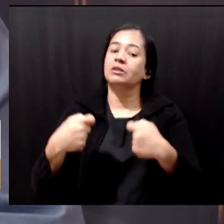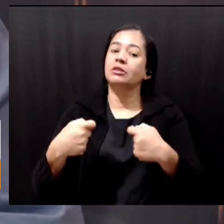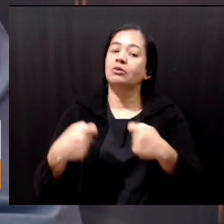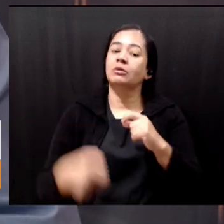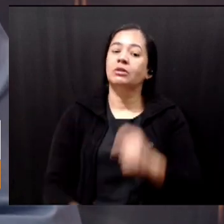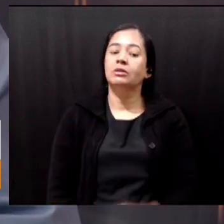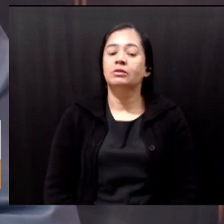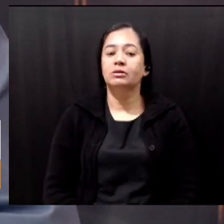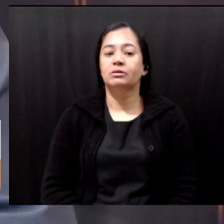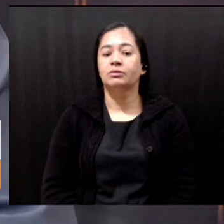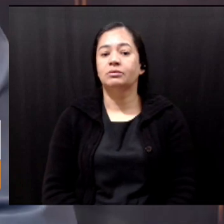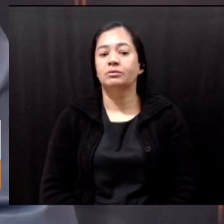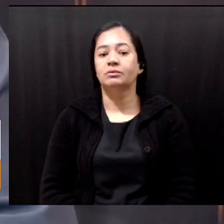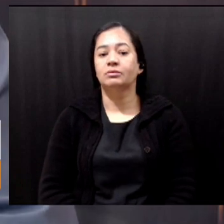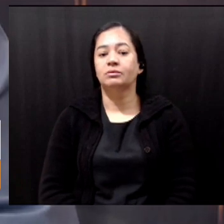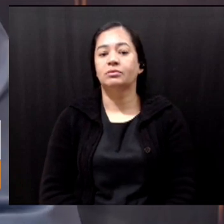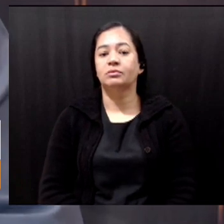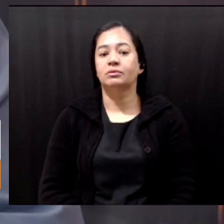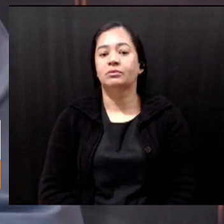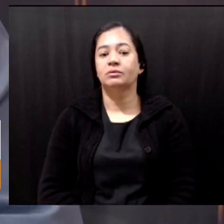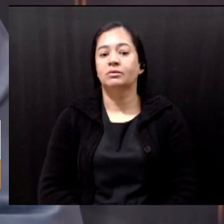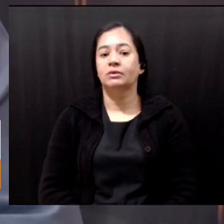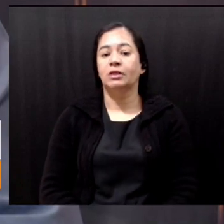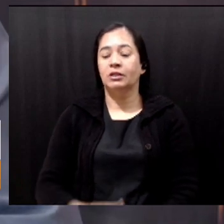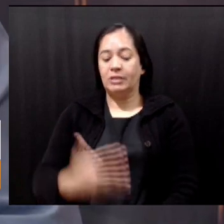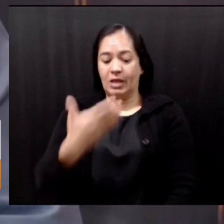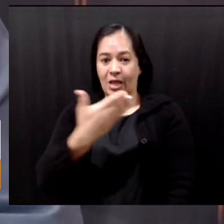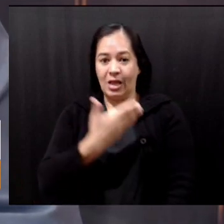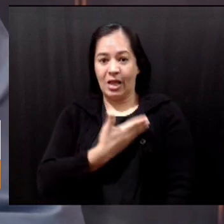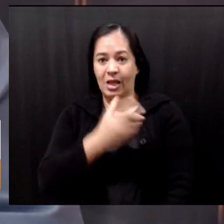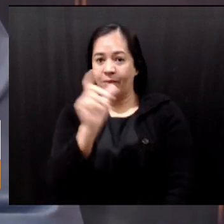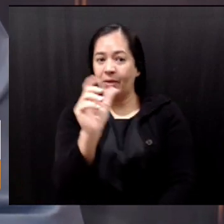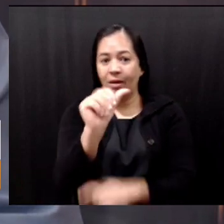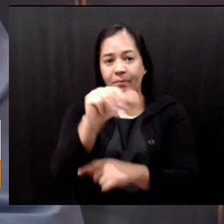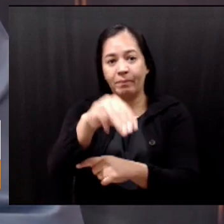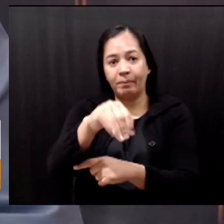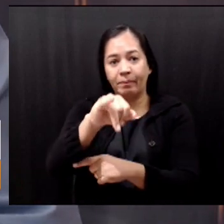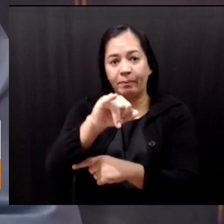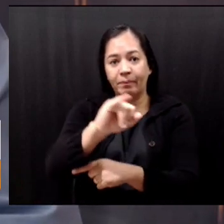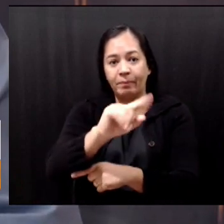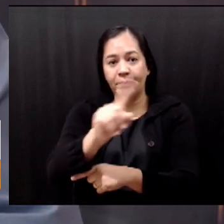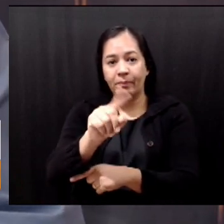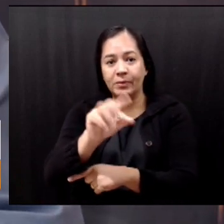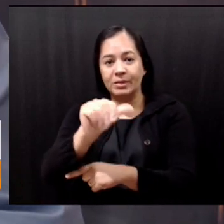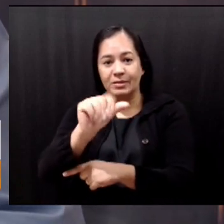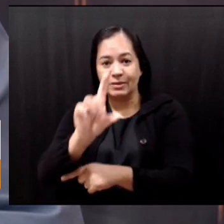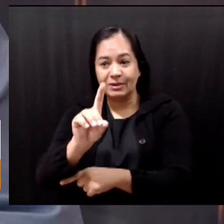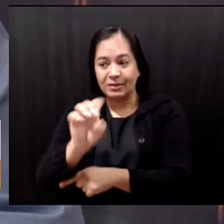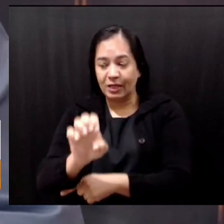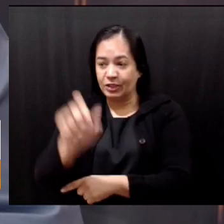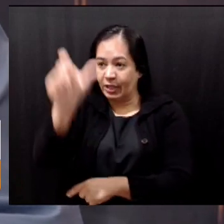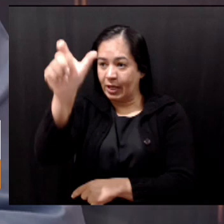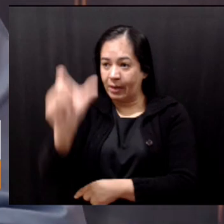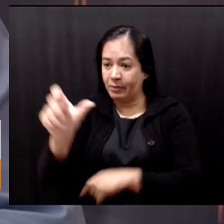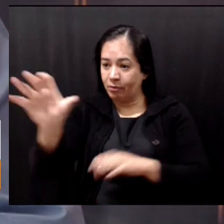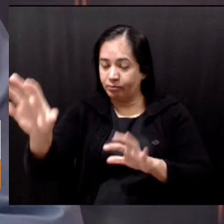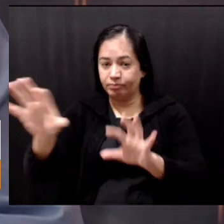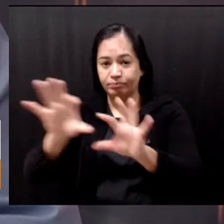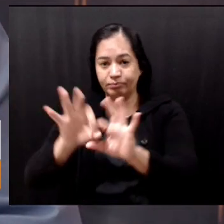realmente fazer jus à palavra amizade, porque ver a pessoa ou se conectar com a pessoa, não necessariamente